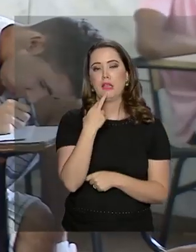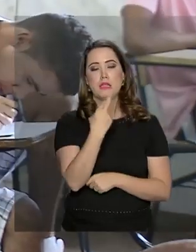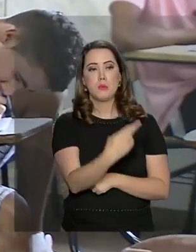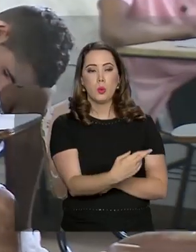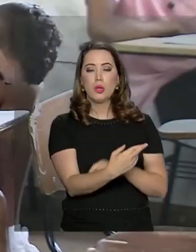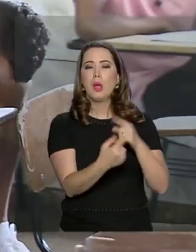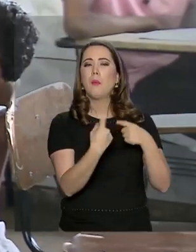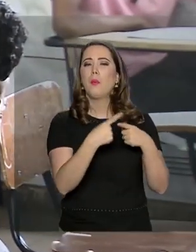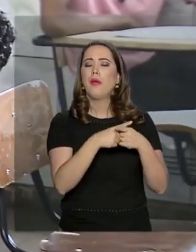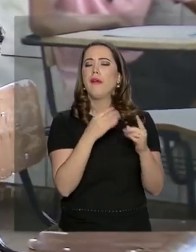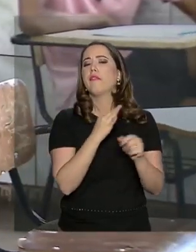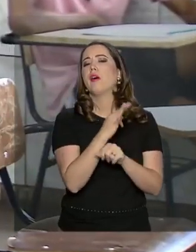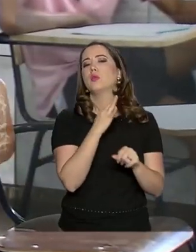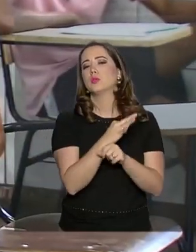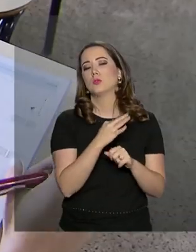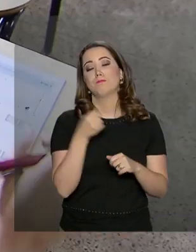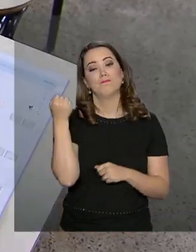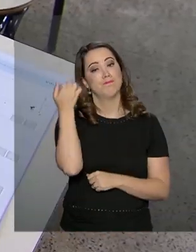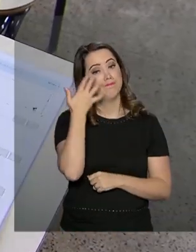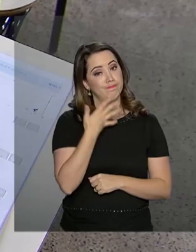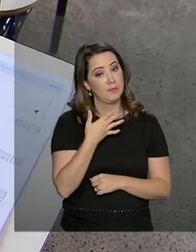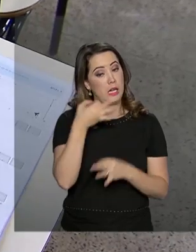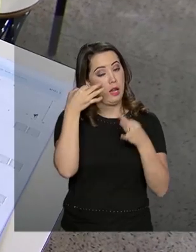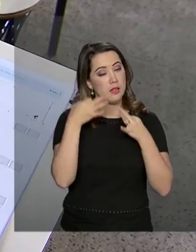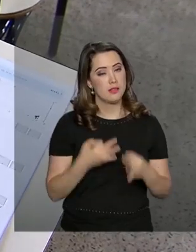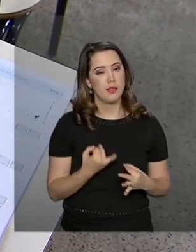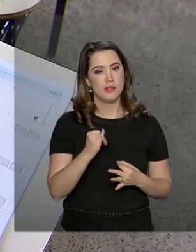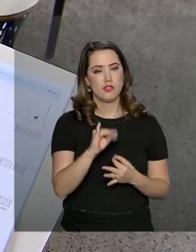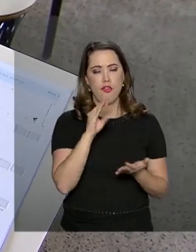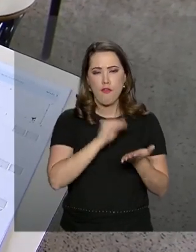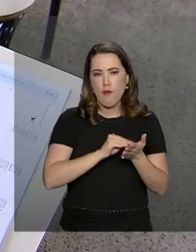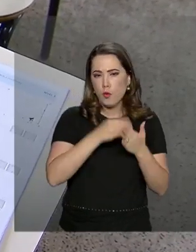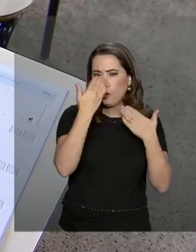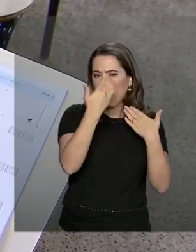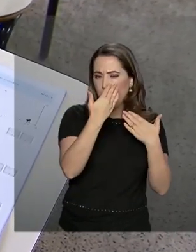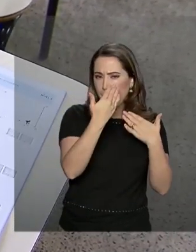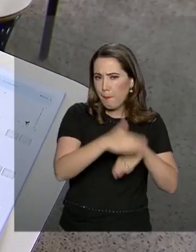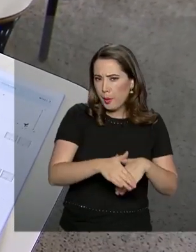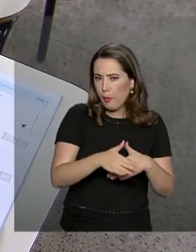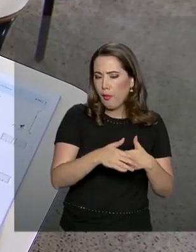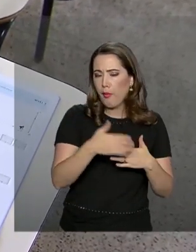enviar documentos que expliquem o motivo. Se não entregar os documentos ou se a